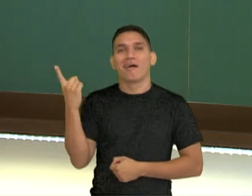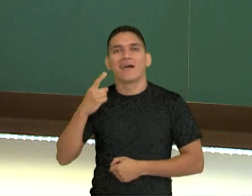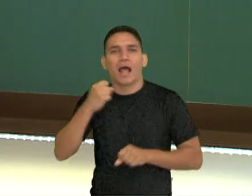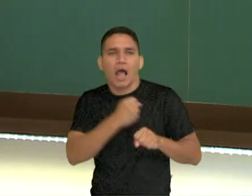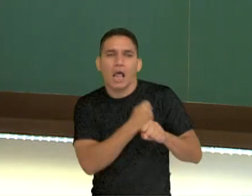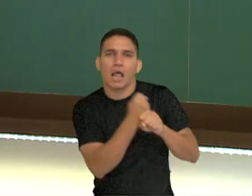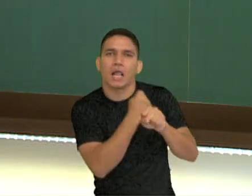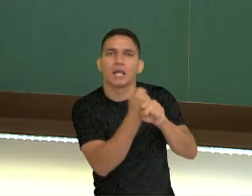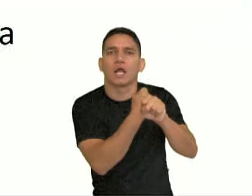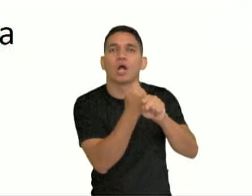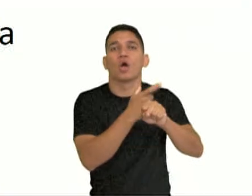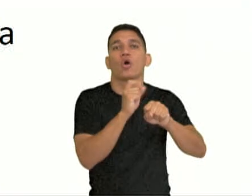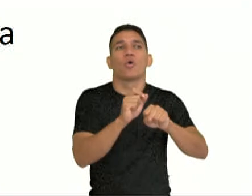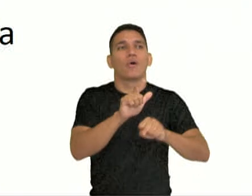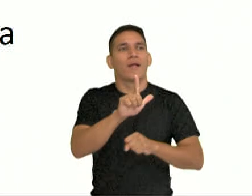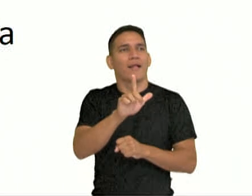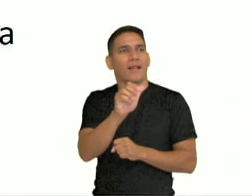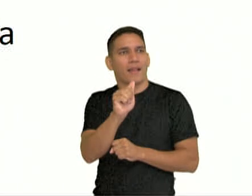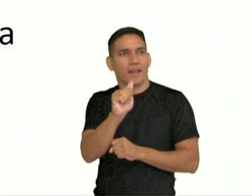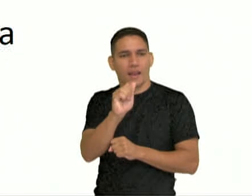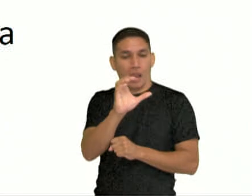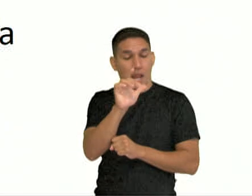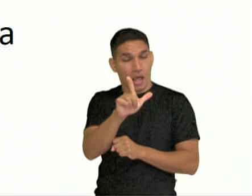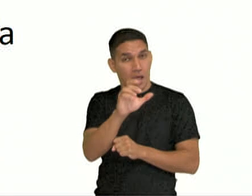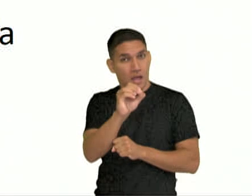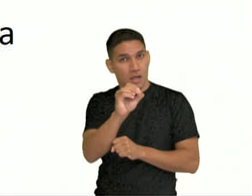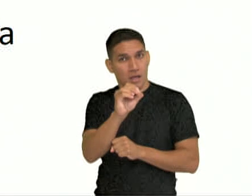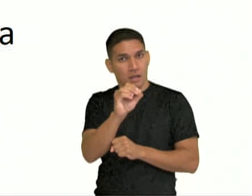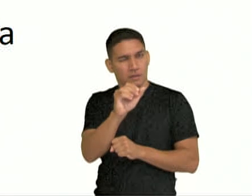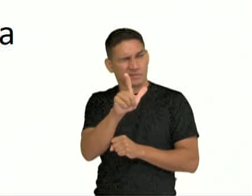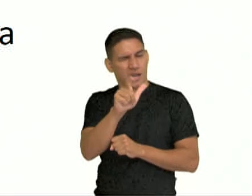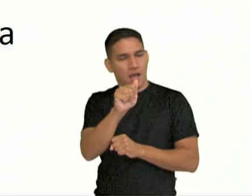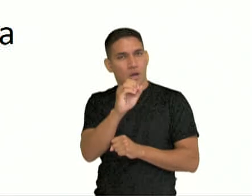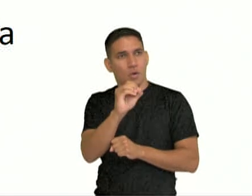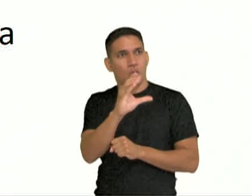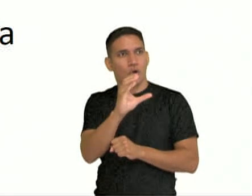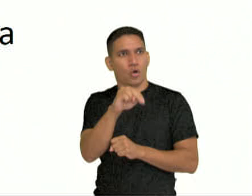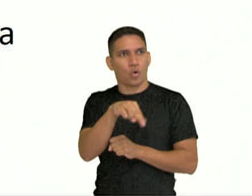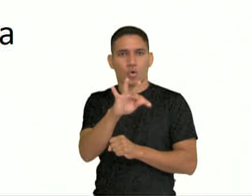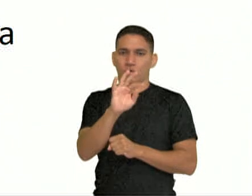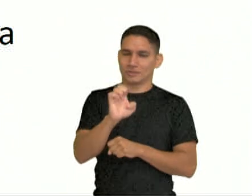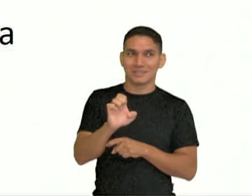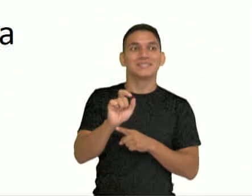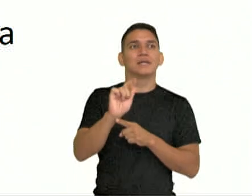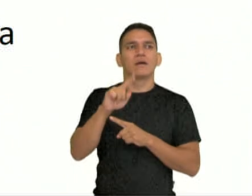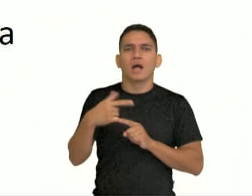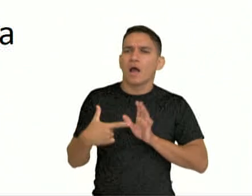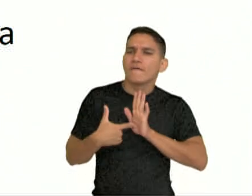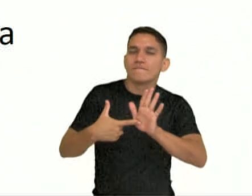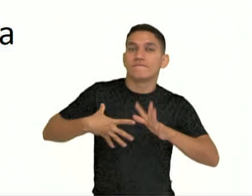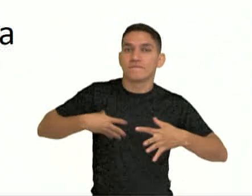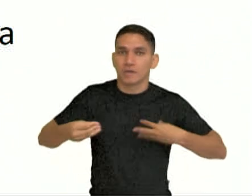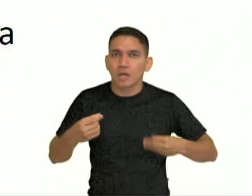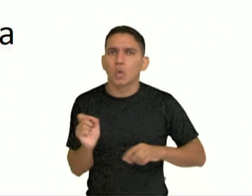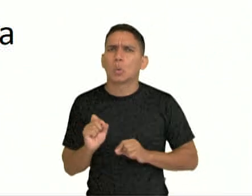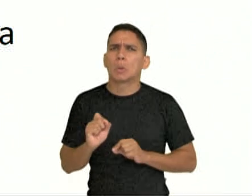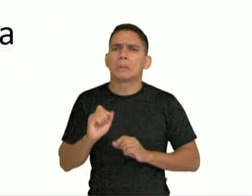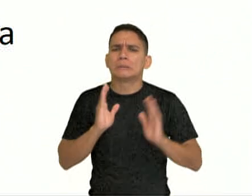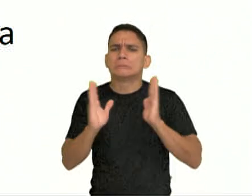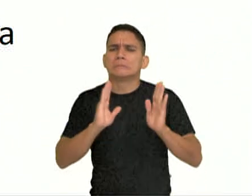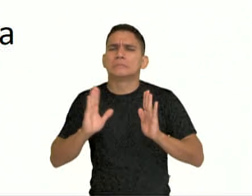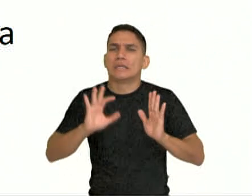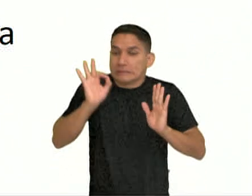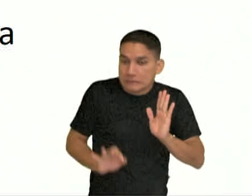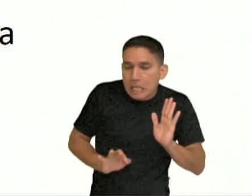nós temos essa estátua do Laoconte e seus filhos. Um grande modelo do helenismo. Ela tem data incerta, não sabemos